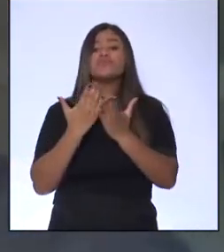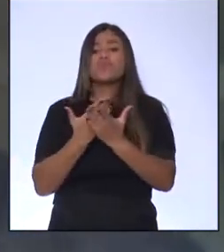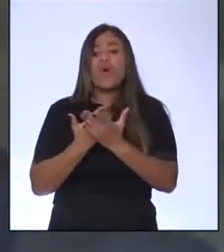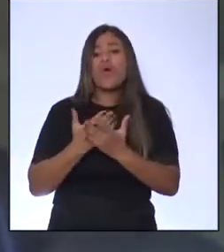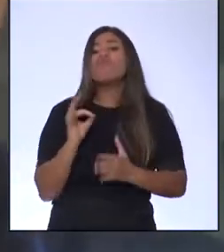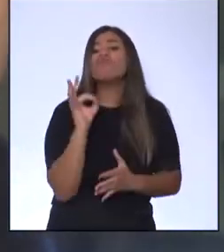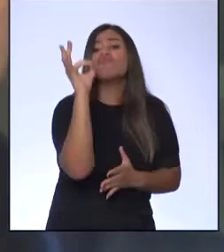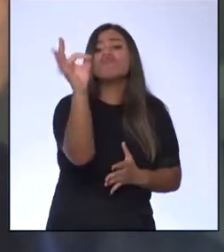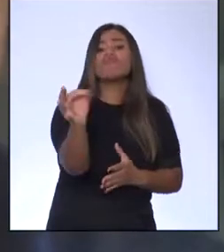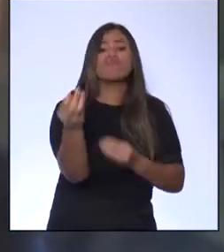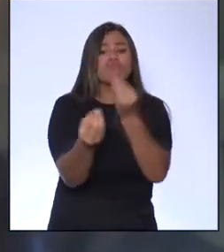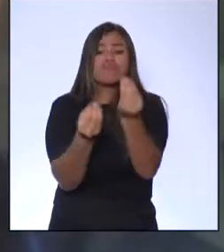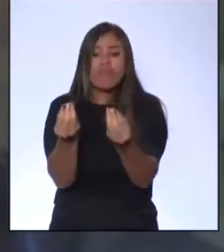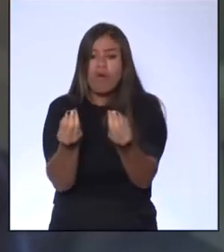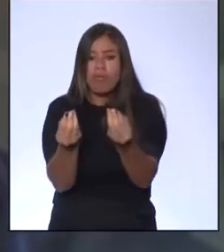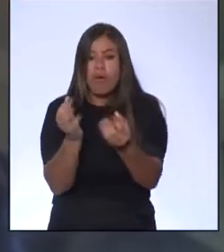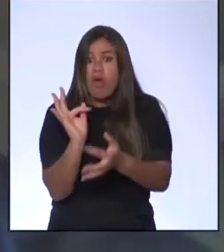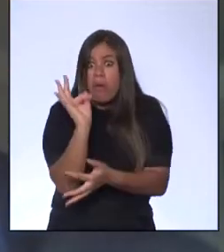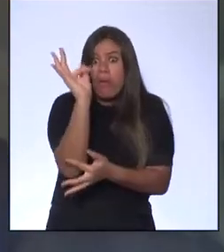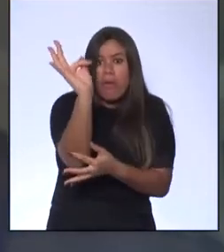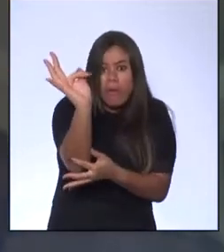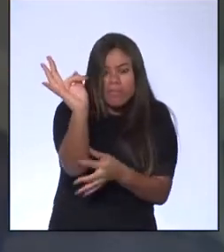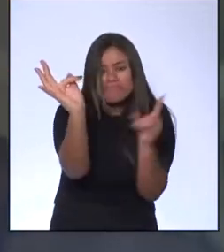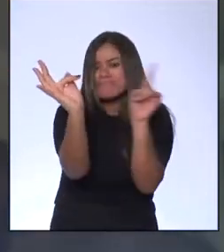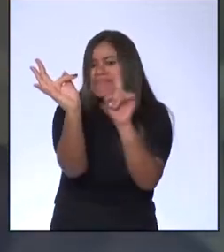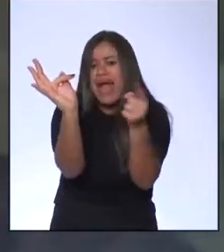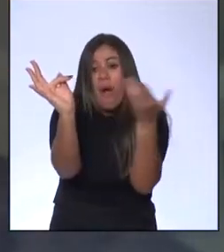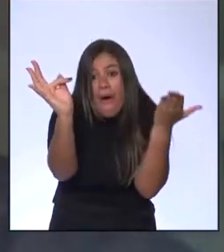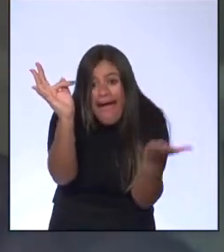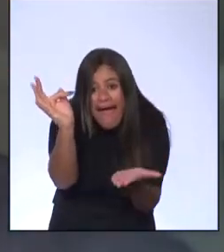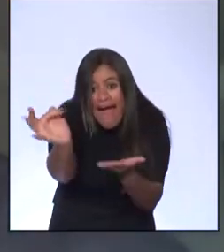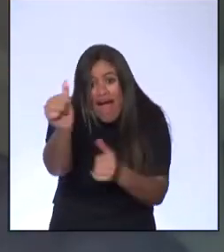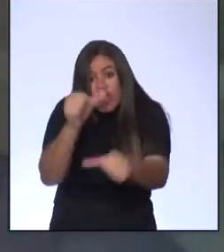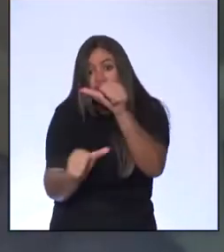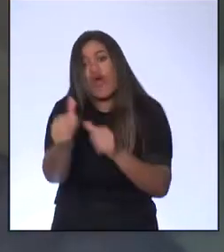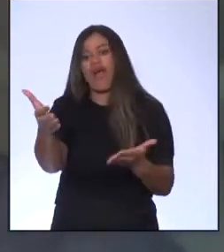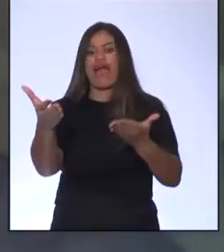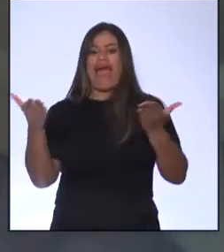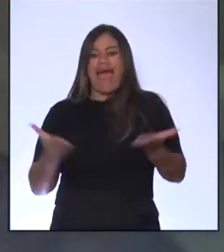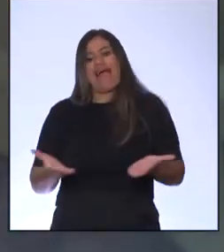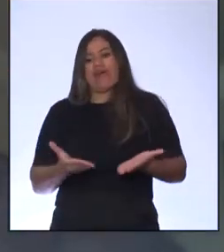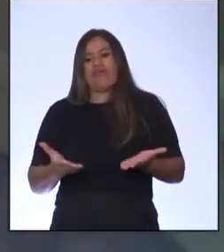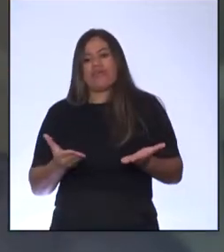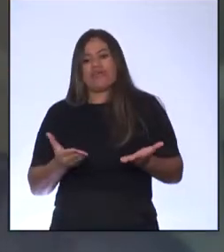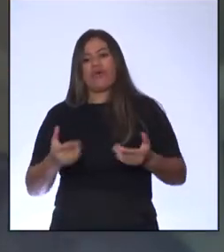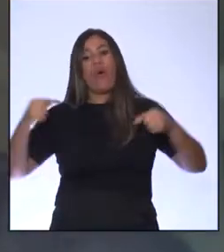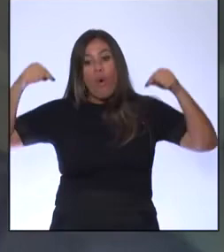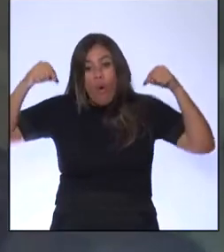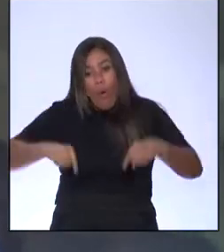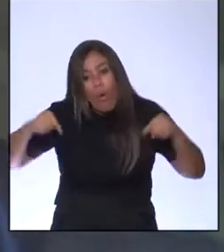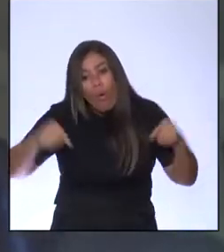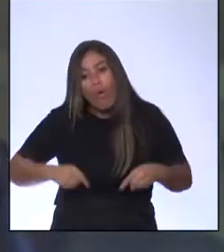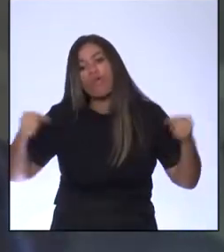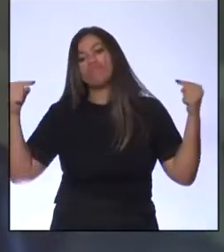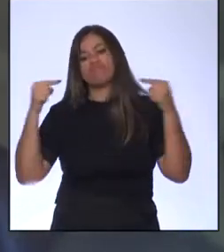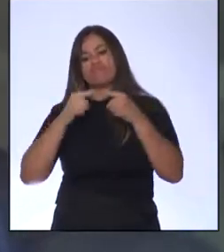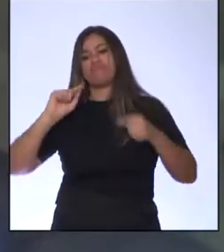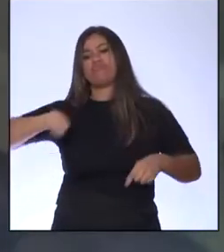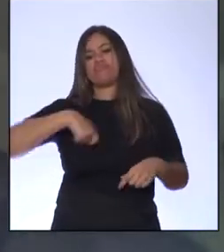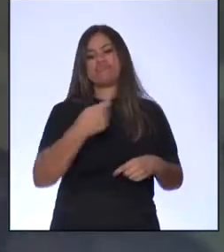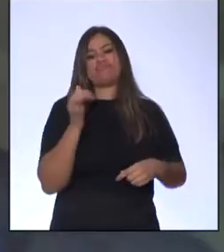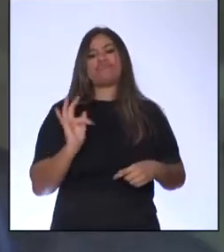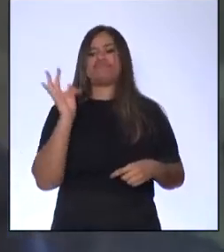que o futuro é agora. Não é? Eu acho que o futuro chegou. E eu fiz muitas